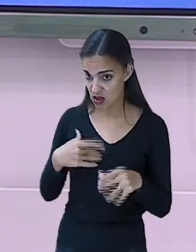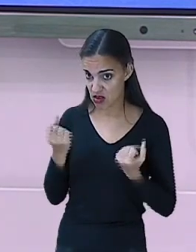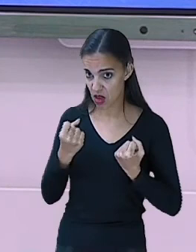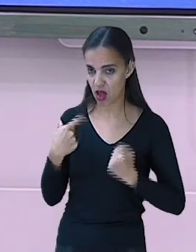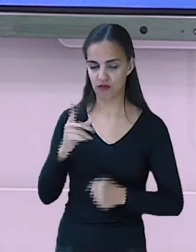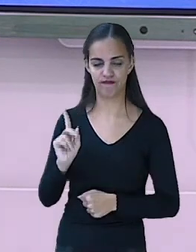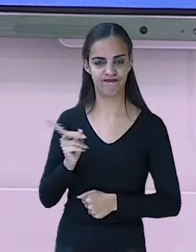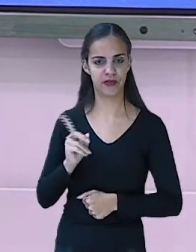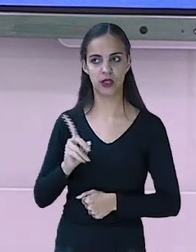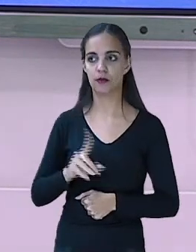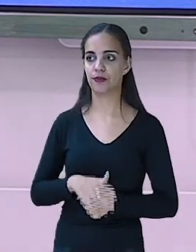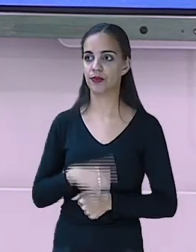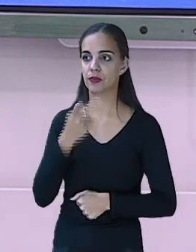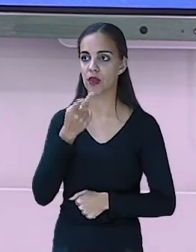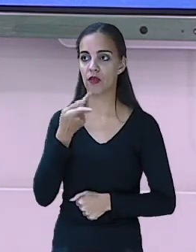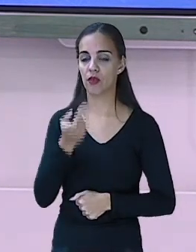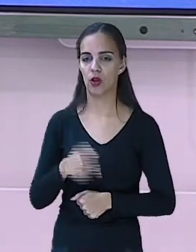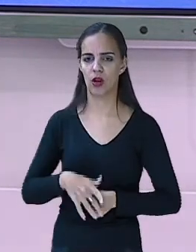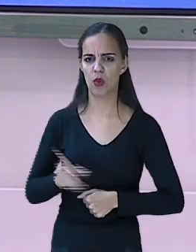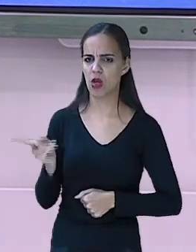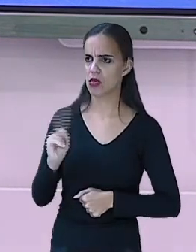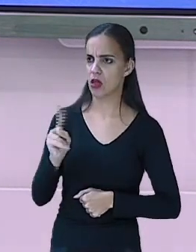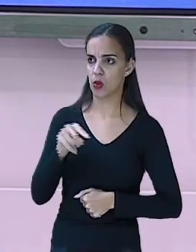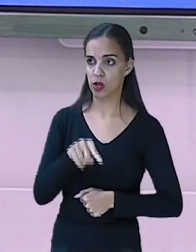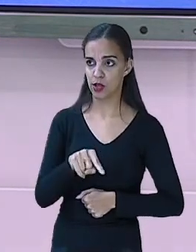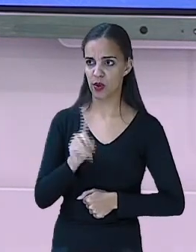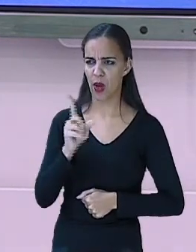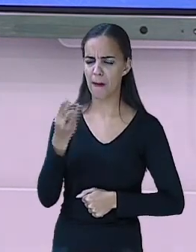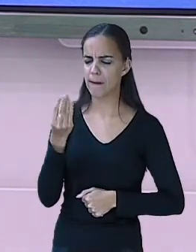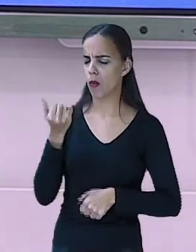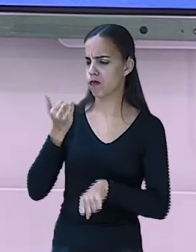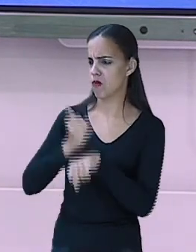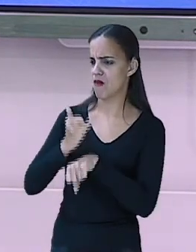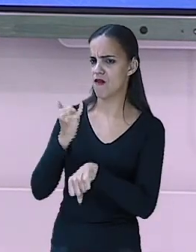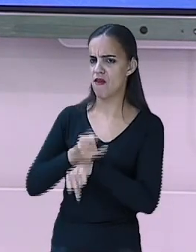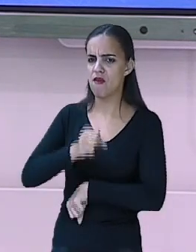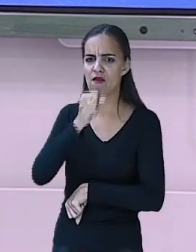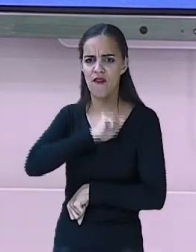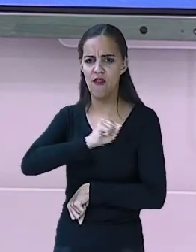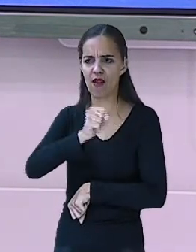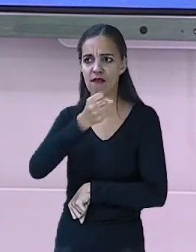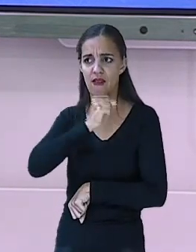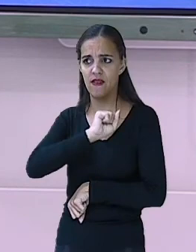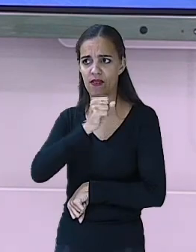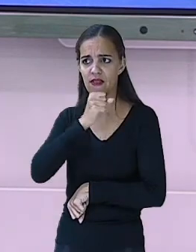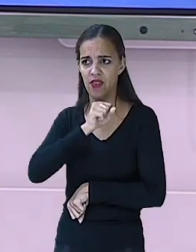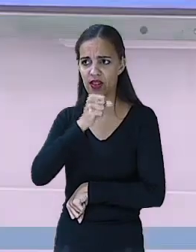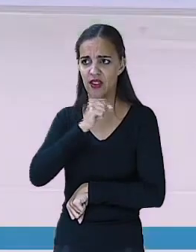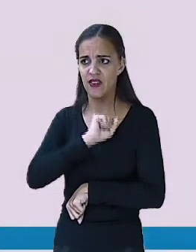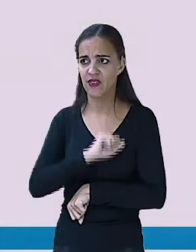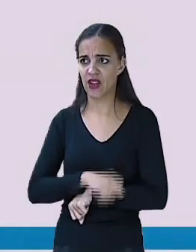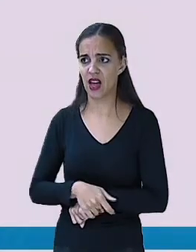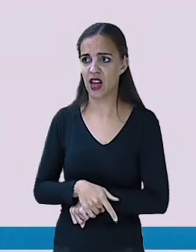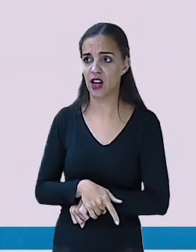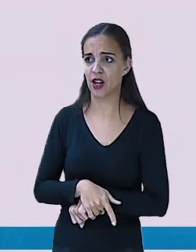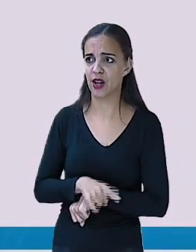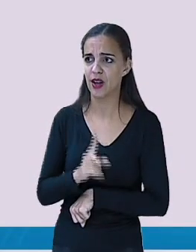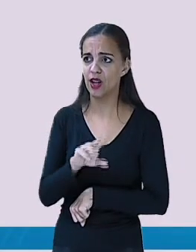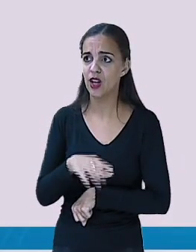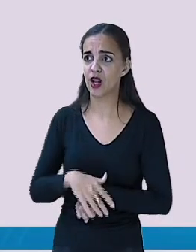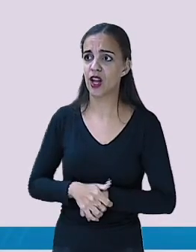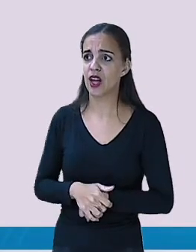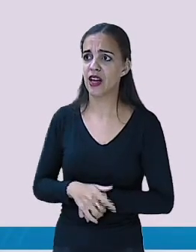seu amigo te falou não isso não é ferrugem O vendedor